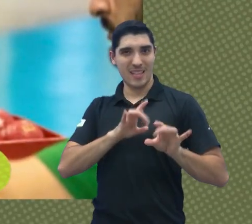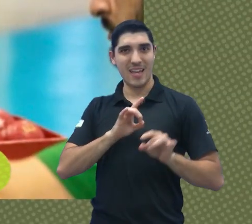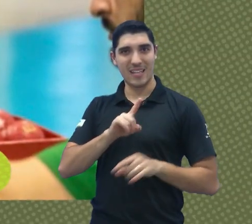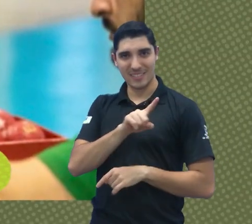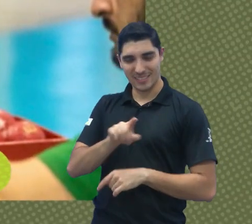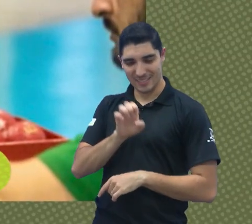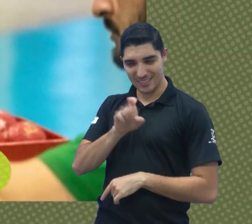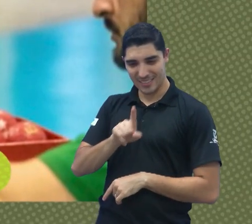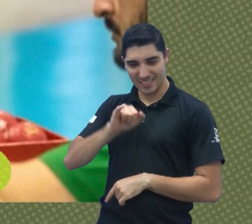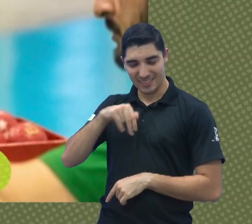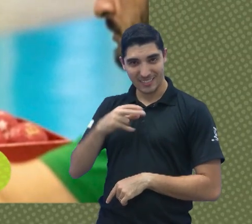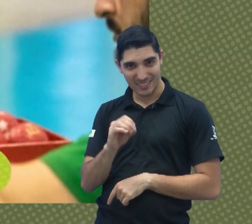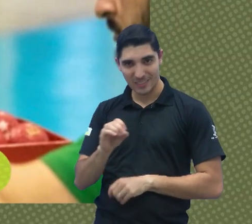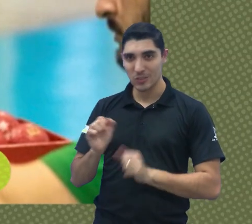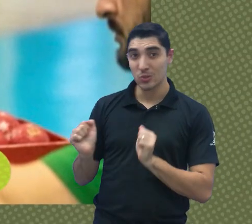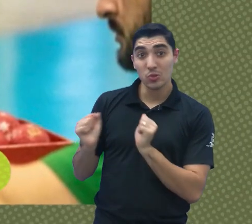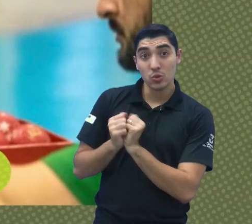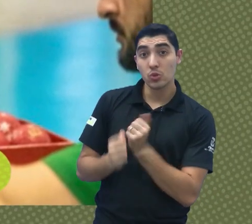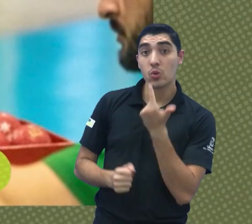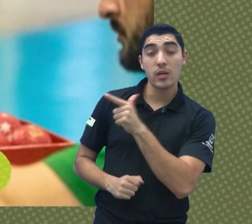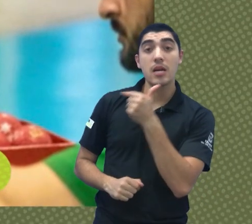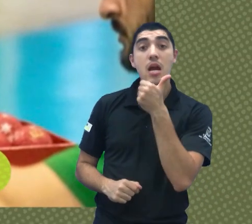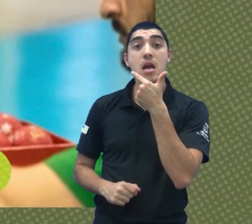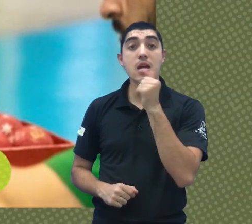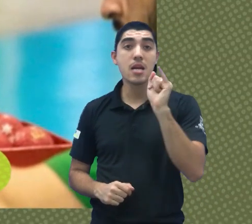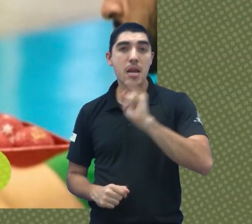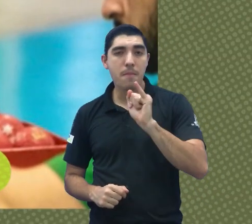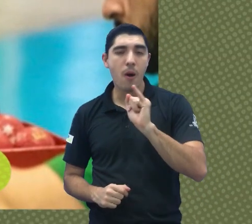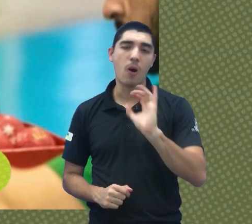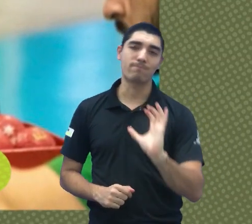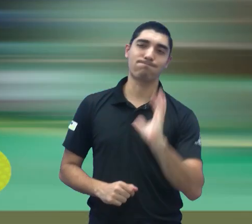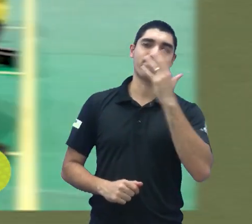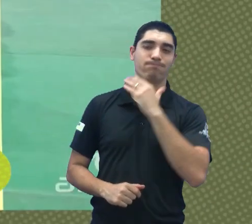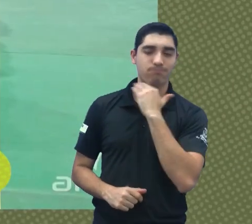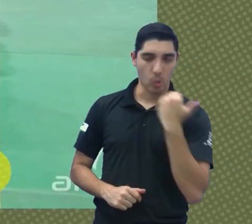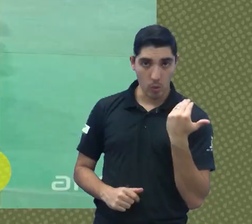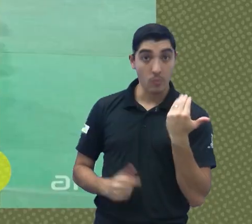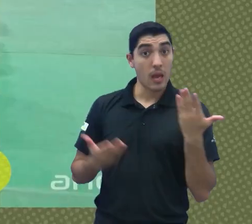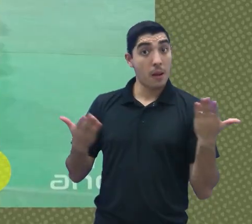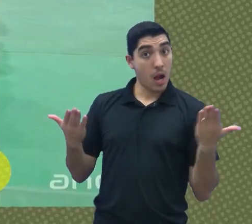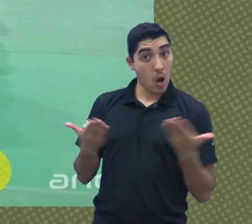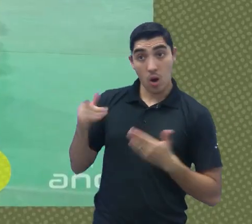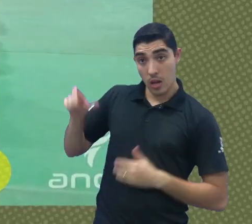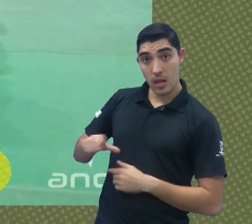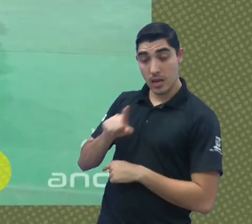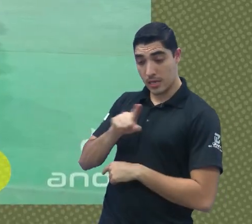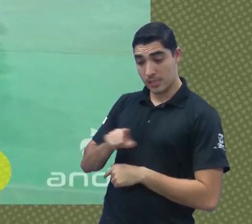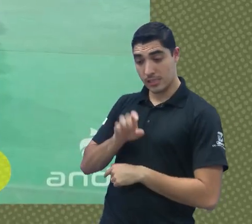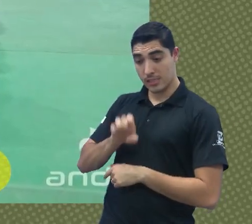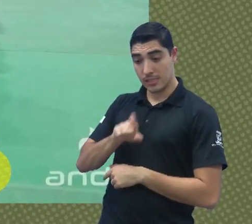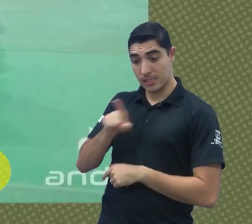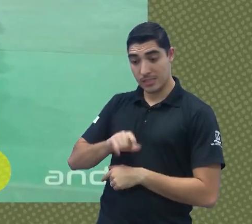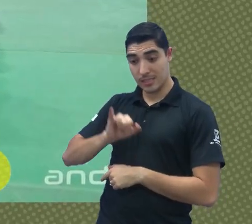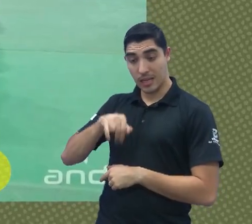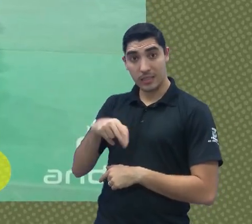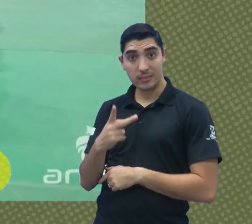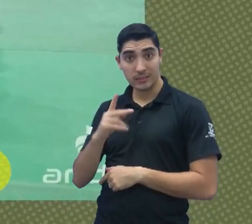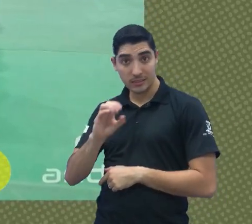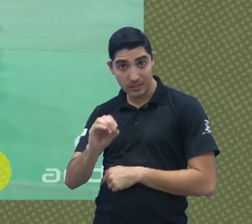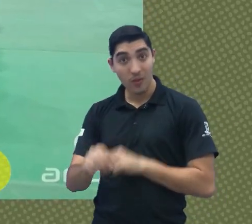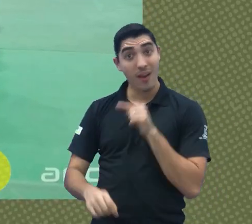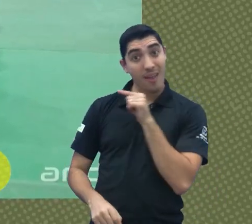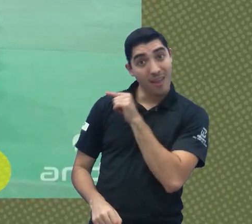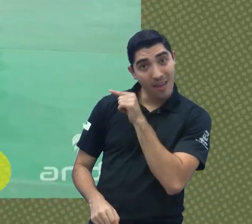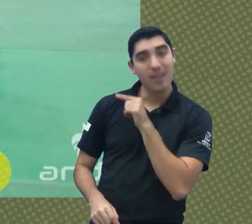fazer dupla com o seu irmão, o irmão que acabou falecendo, e agora o Zezinho está ali comandando. O